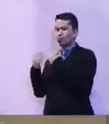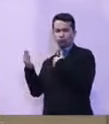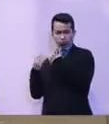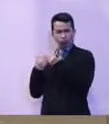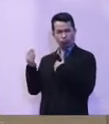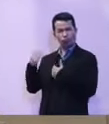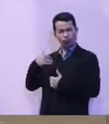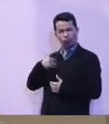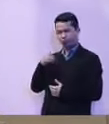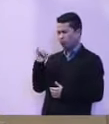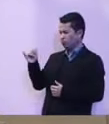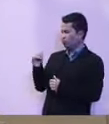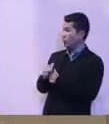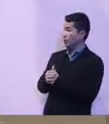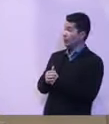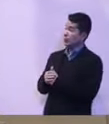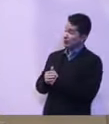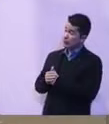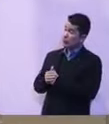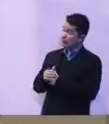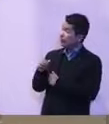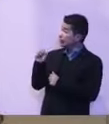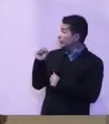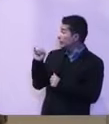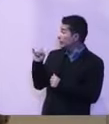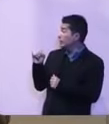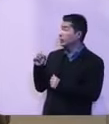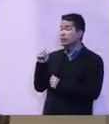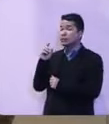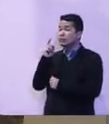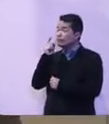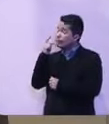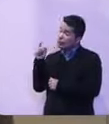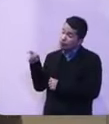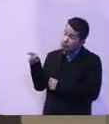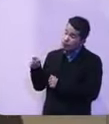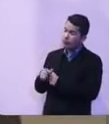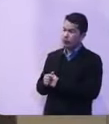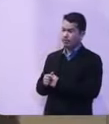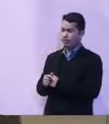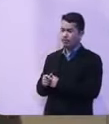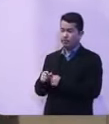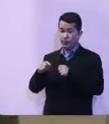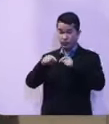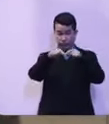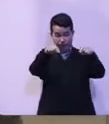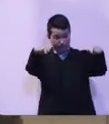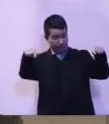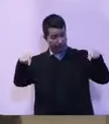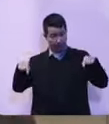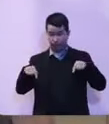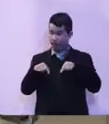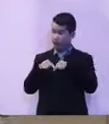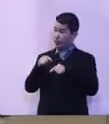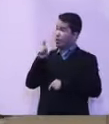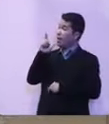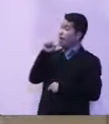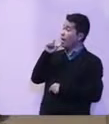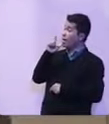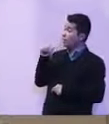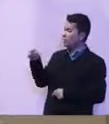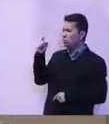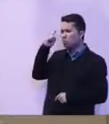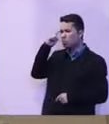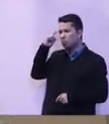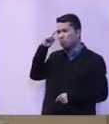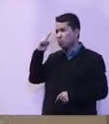se eu disser para a senhora que tem um salva-vidas à beira da piscina, o que a senhora imagina